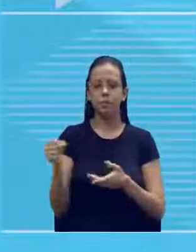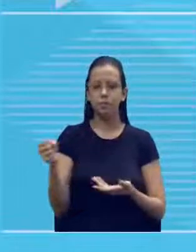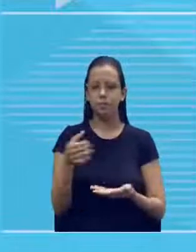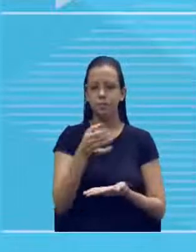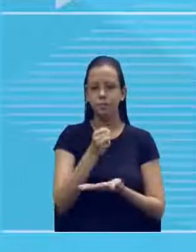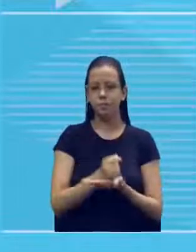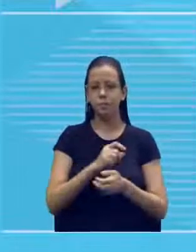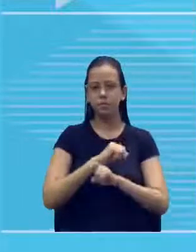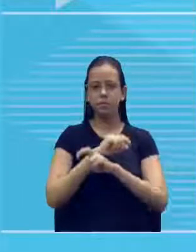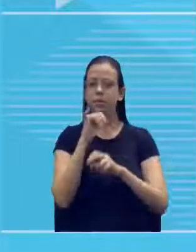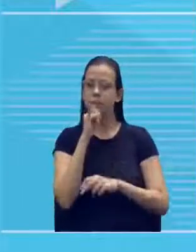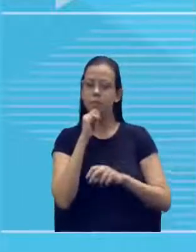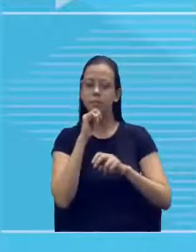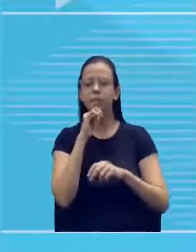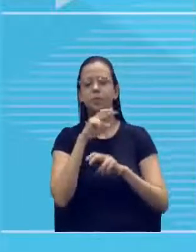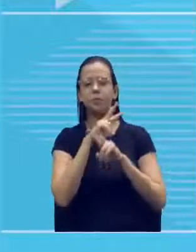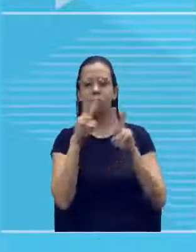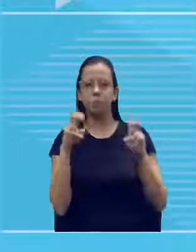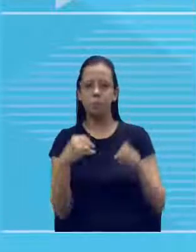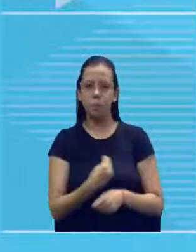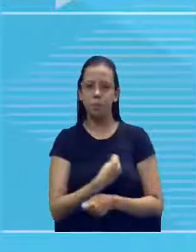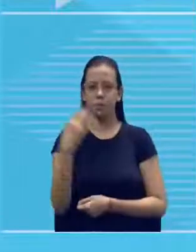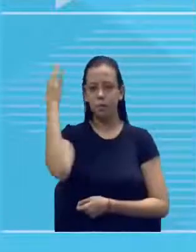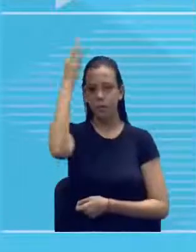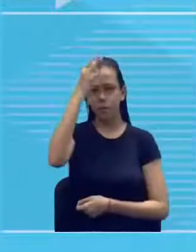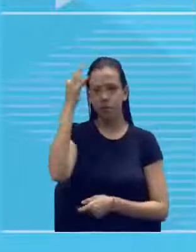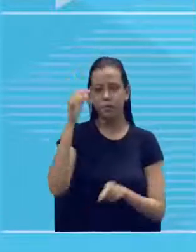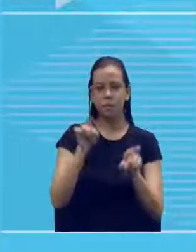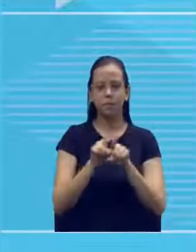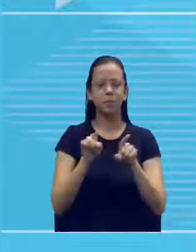dos santos, aparições e milagres.